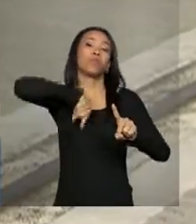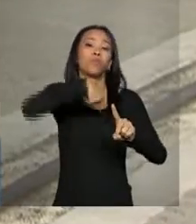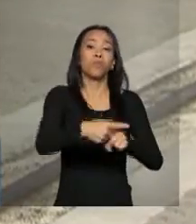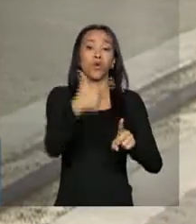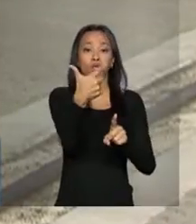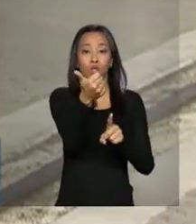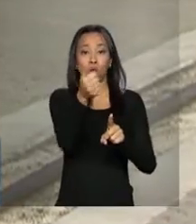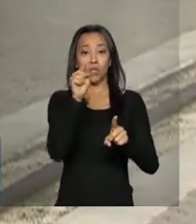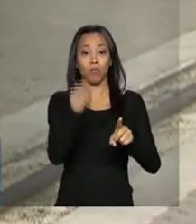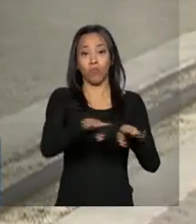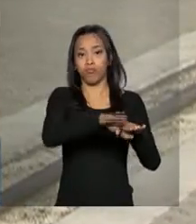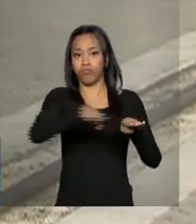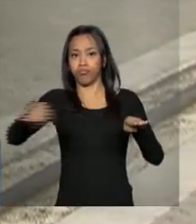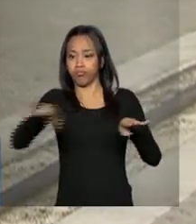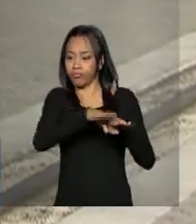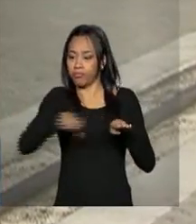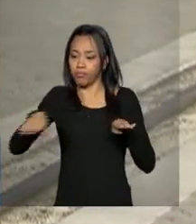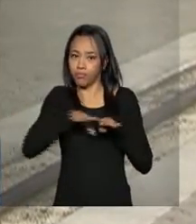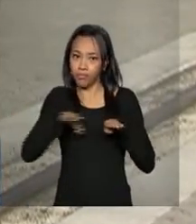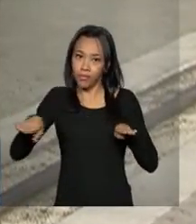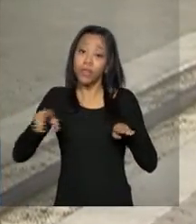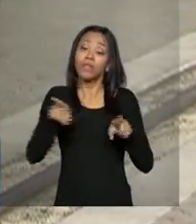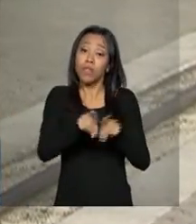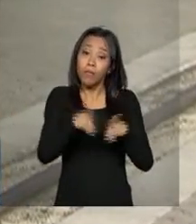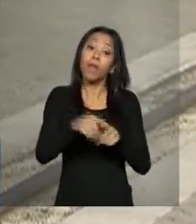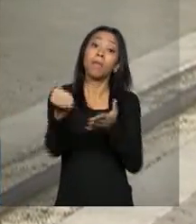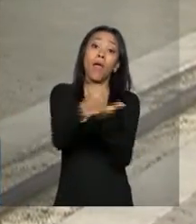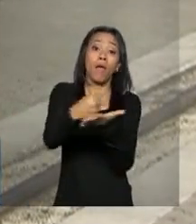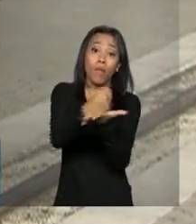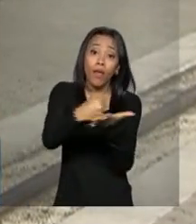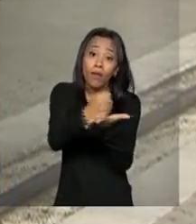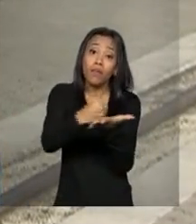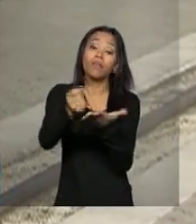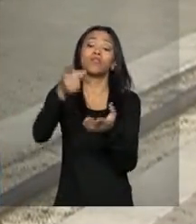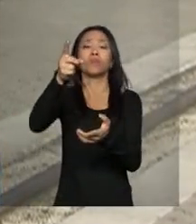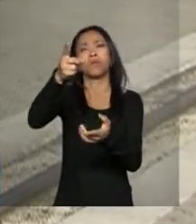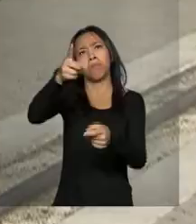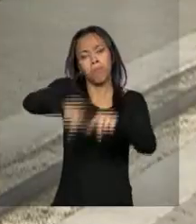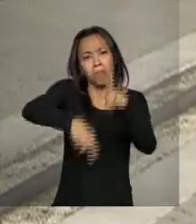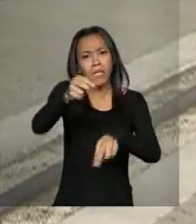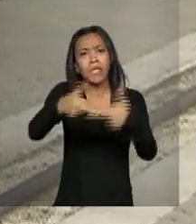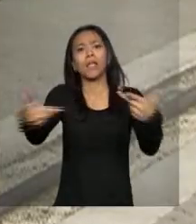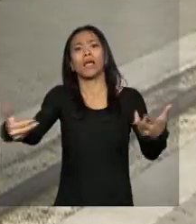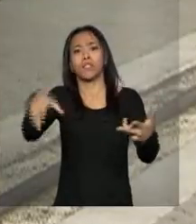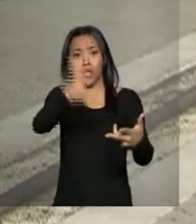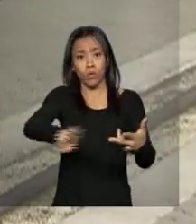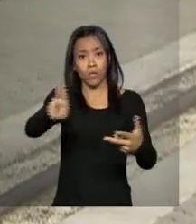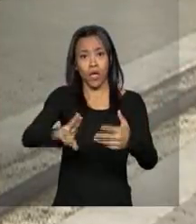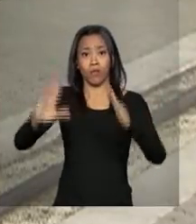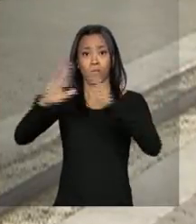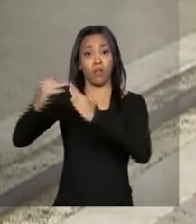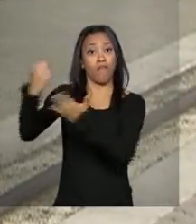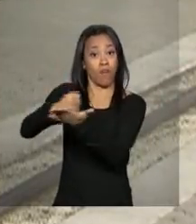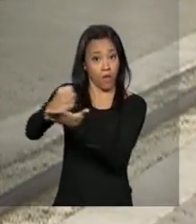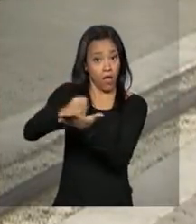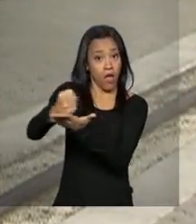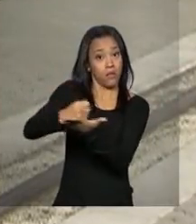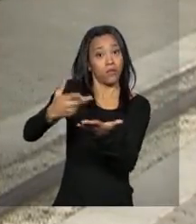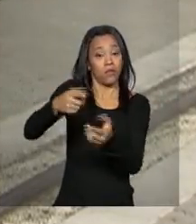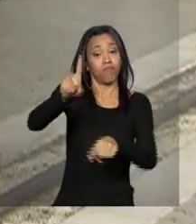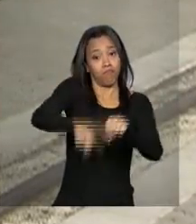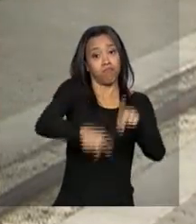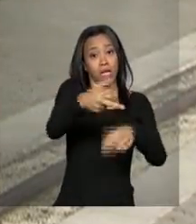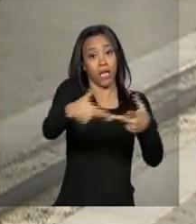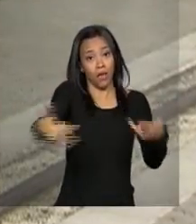também facilitar a entrada de medicamentos importados e também produtos utilizados pela indústria farmacêutica nacional, além de